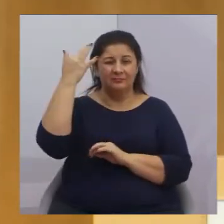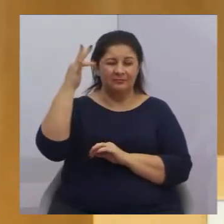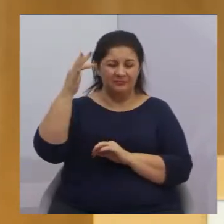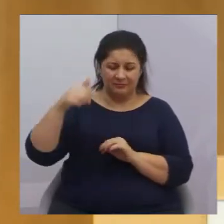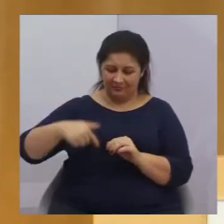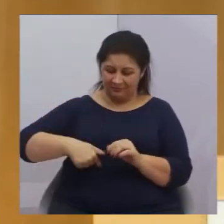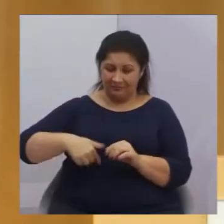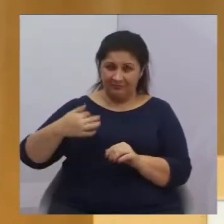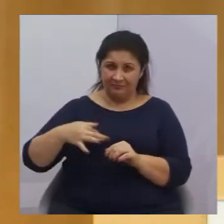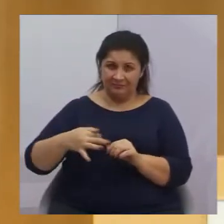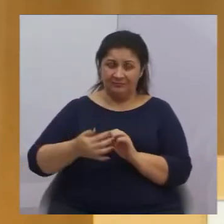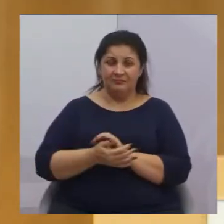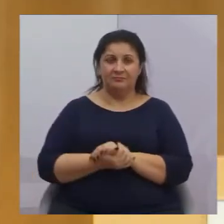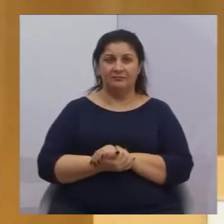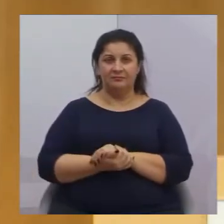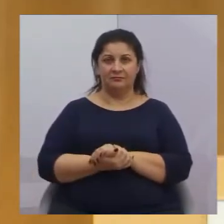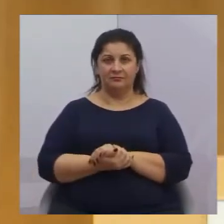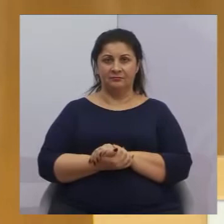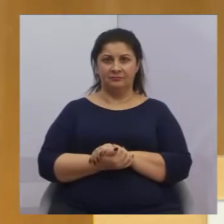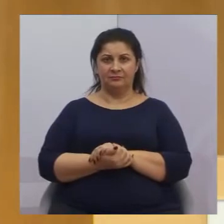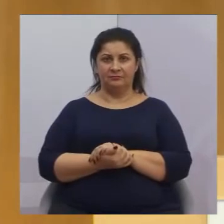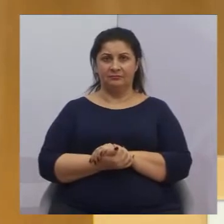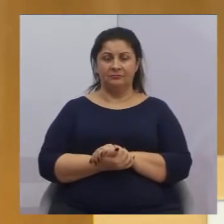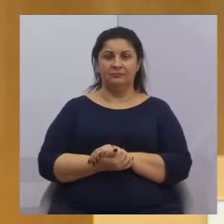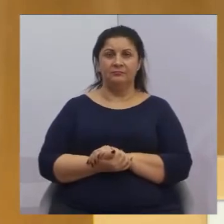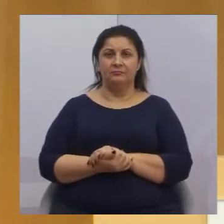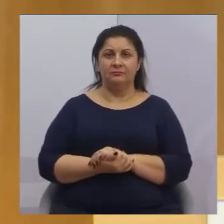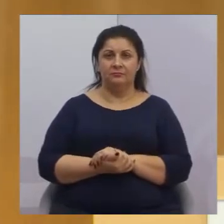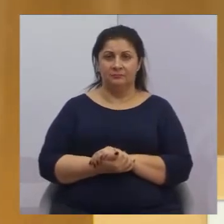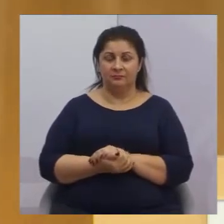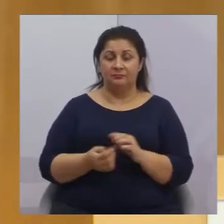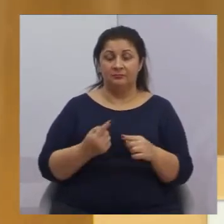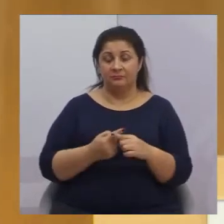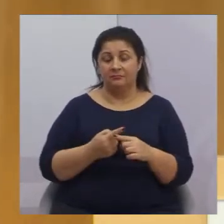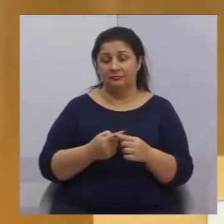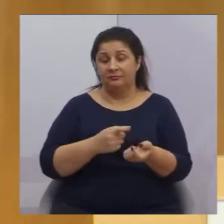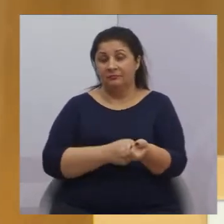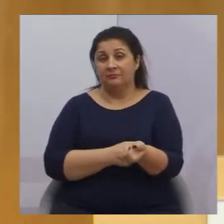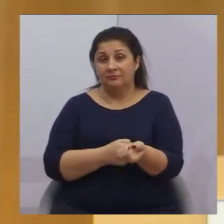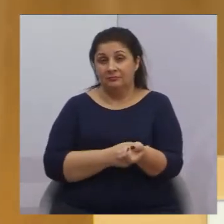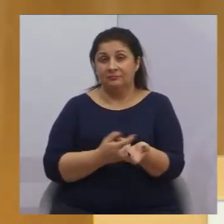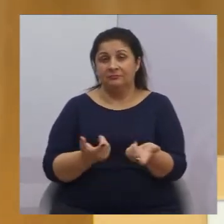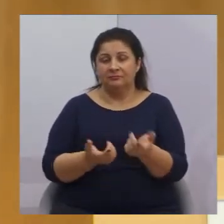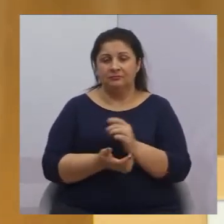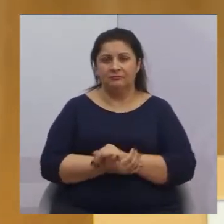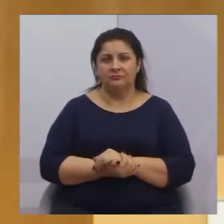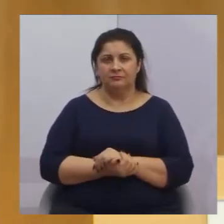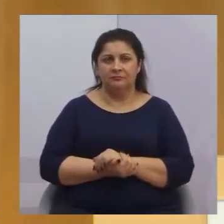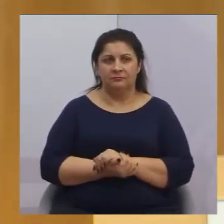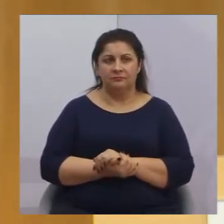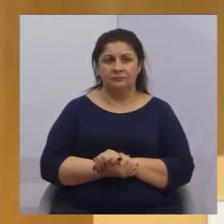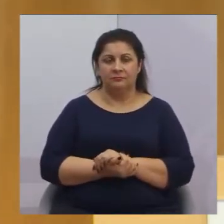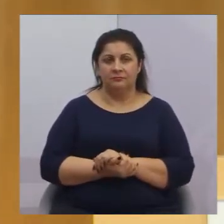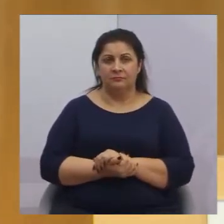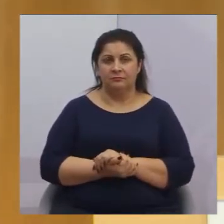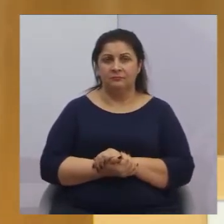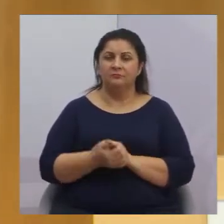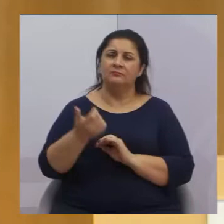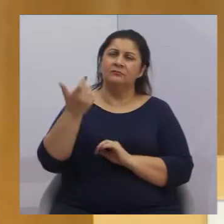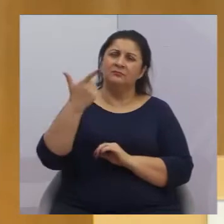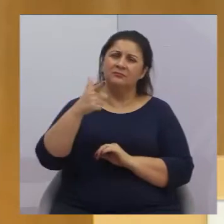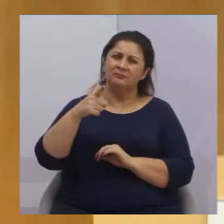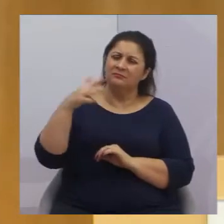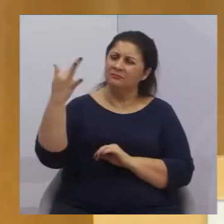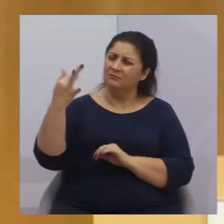os grandes índices, né? Dos primeiros sinais de um estresse laboral muito alto, né? E aí, outras dores